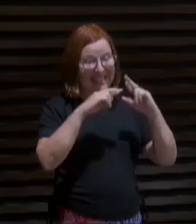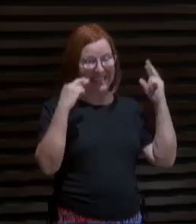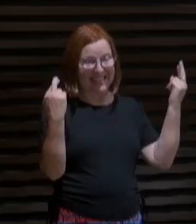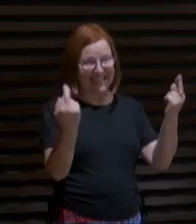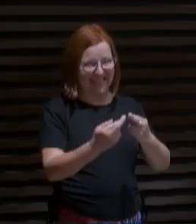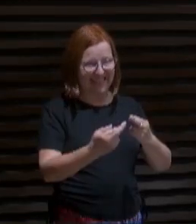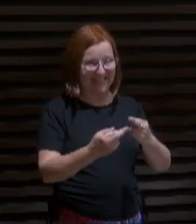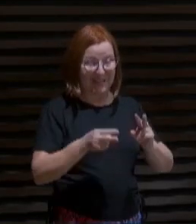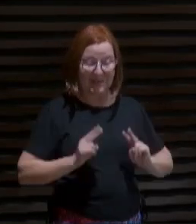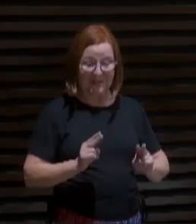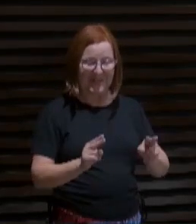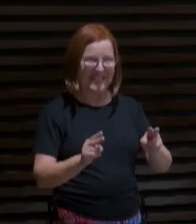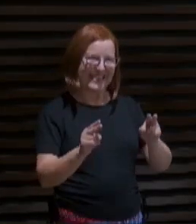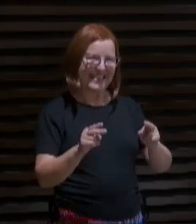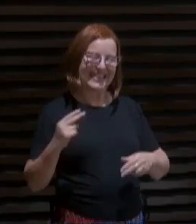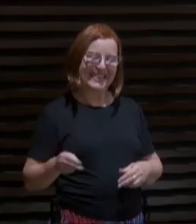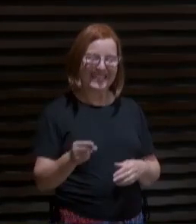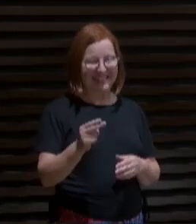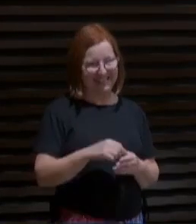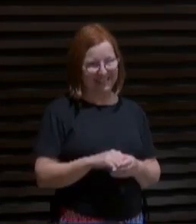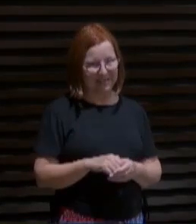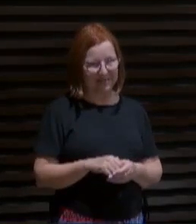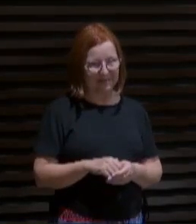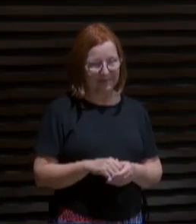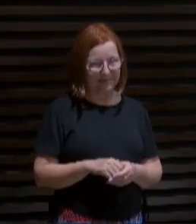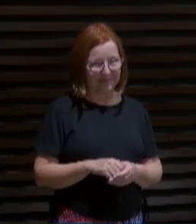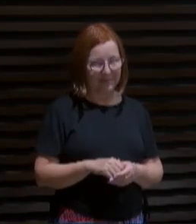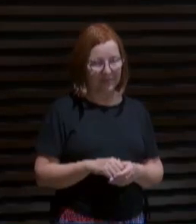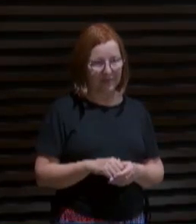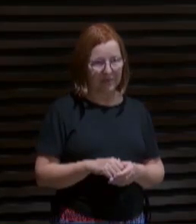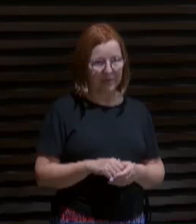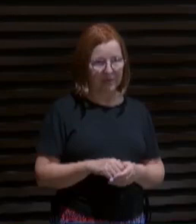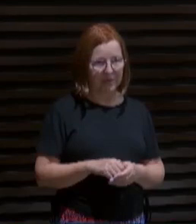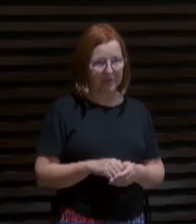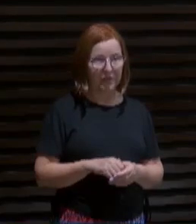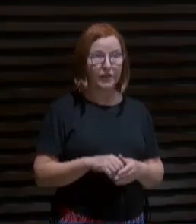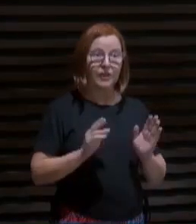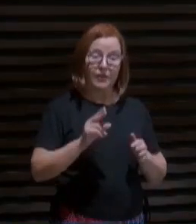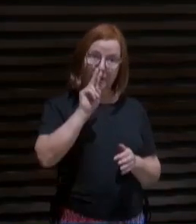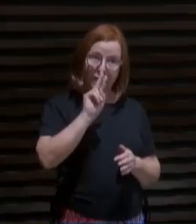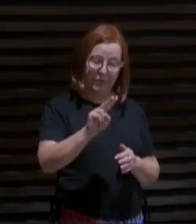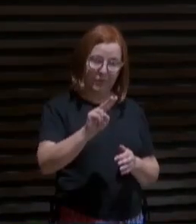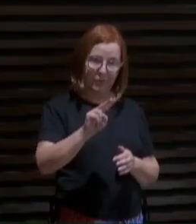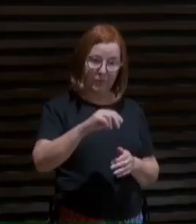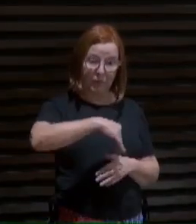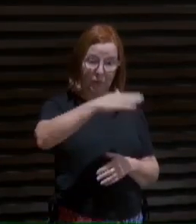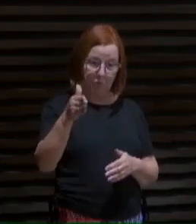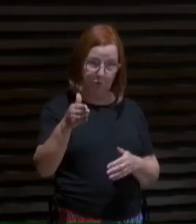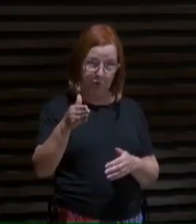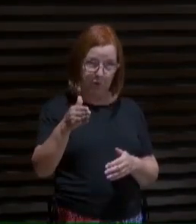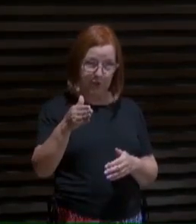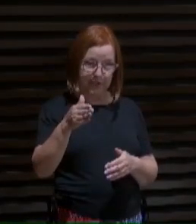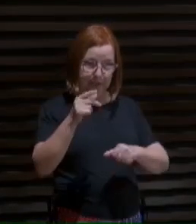sempre. Como viste que do monte foi cortado uma pedra sem auxílio de